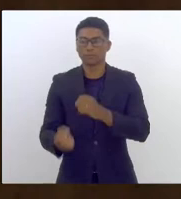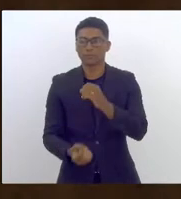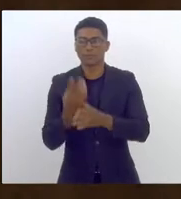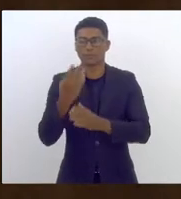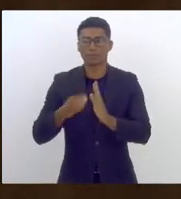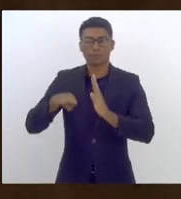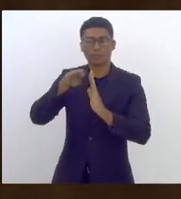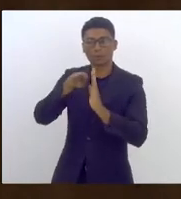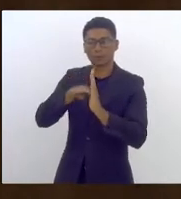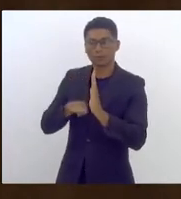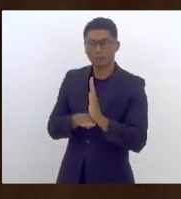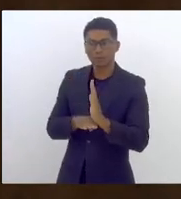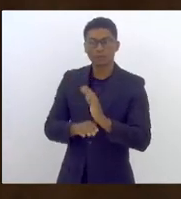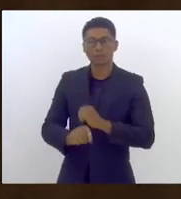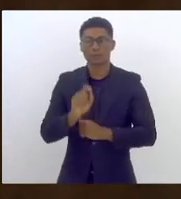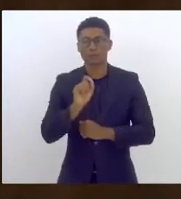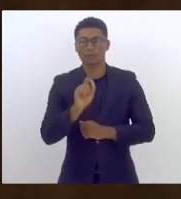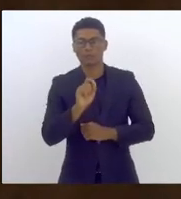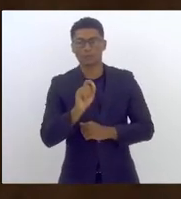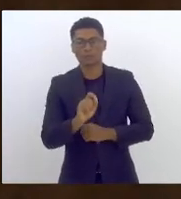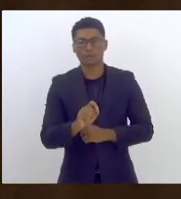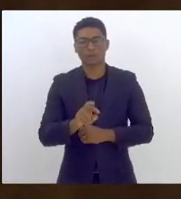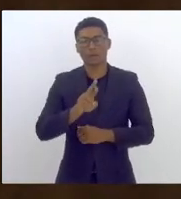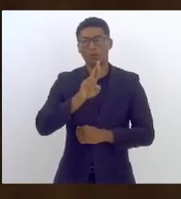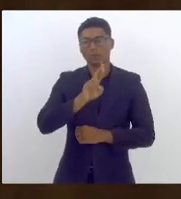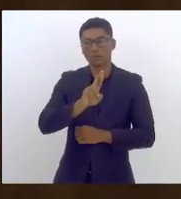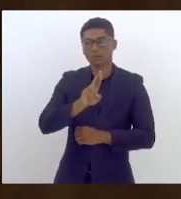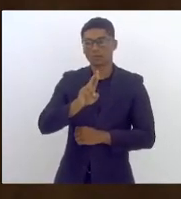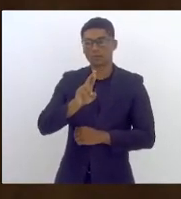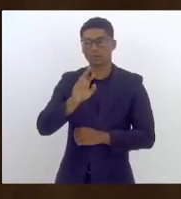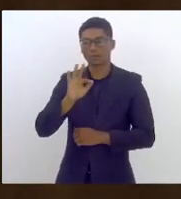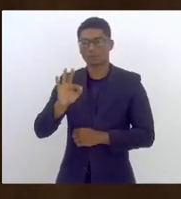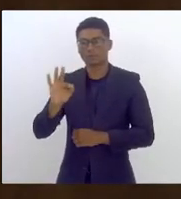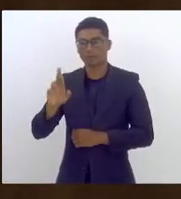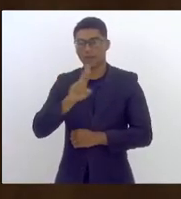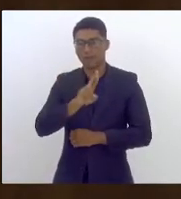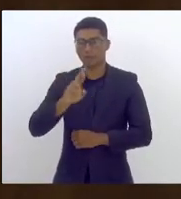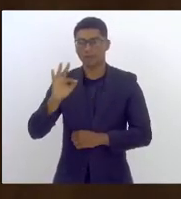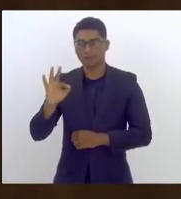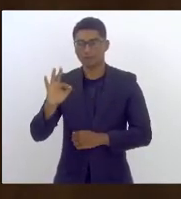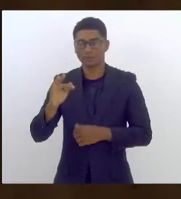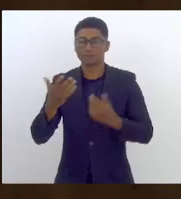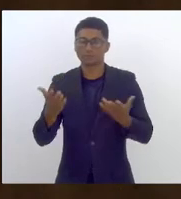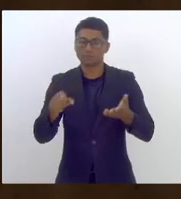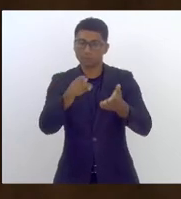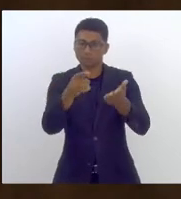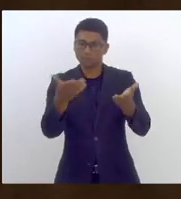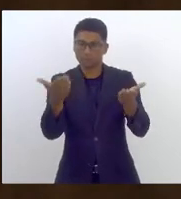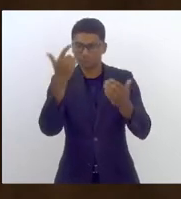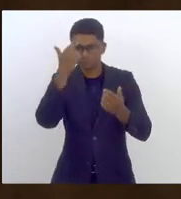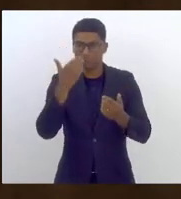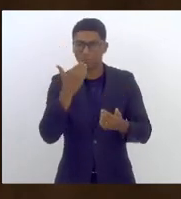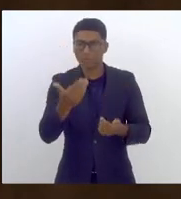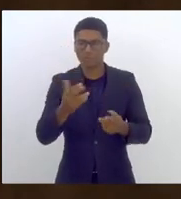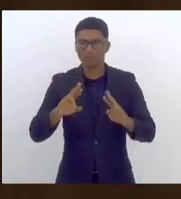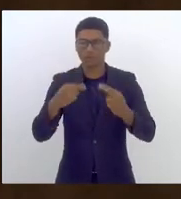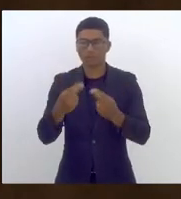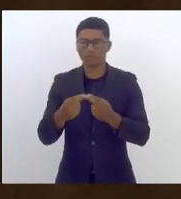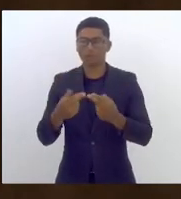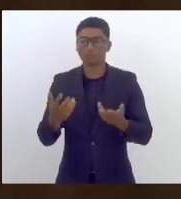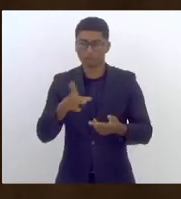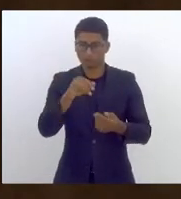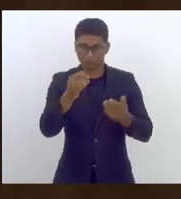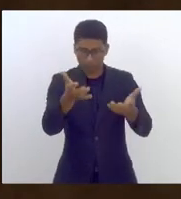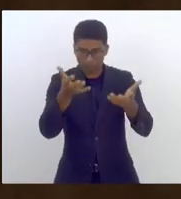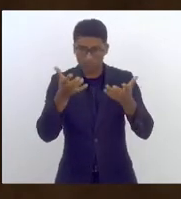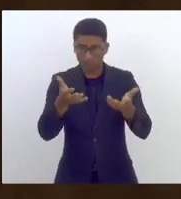Fundo de recuperação então só para comunicar vossa excelência que pediu a audiência pública se quiser